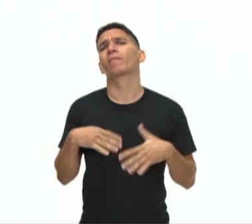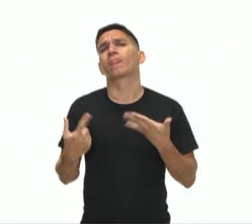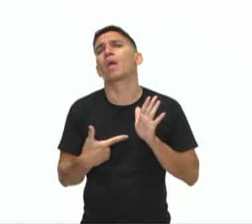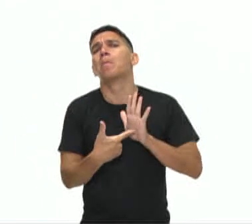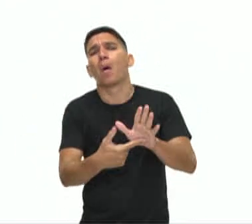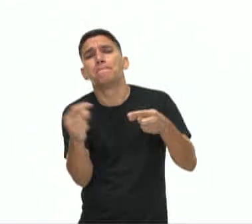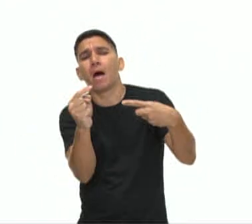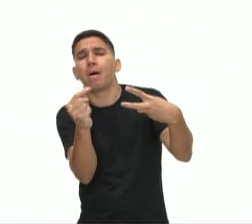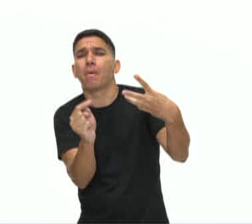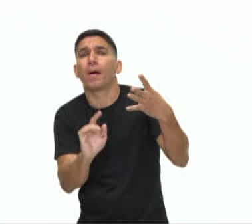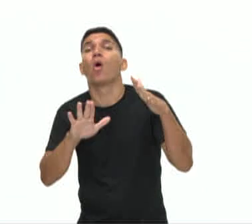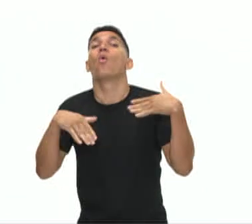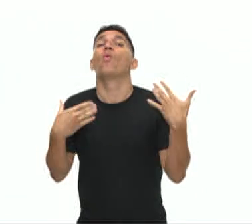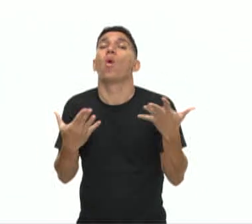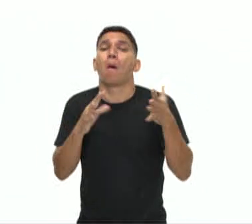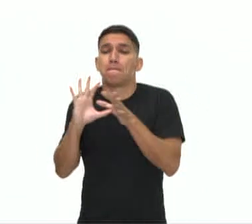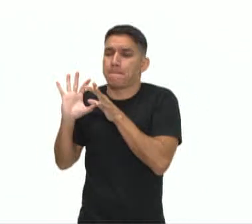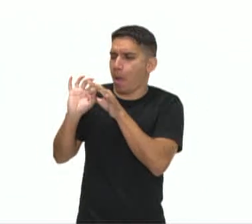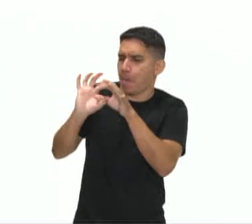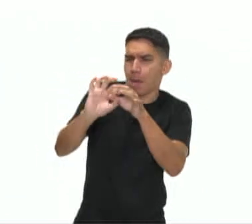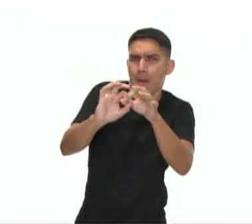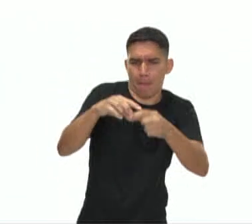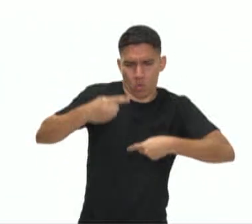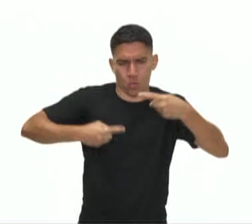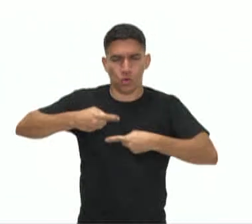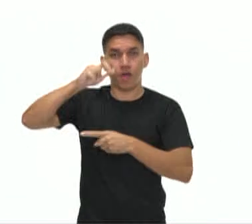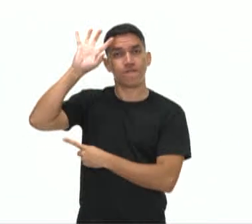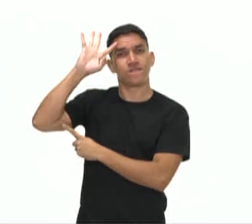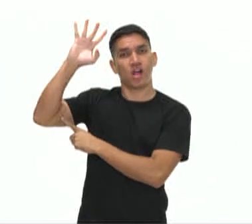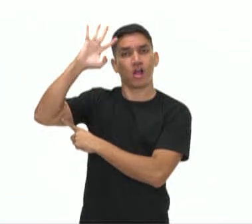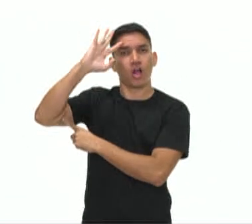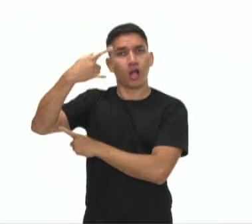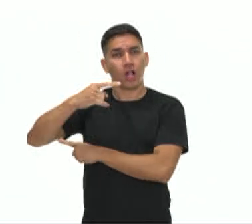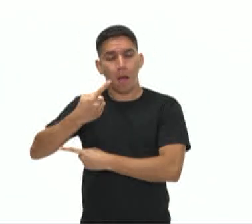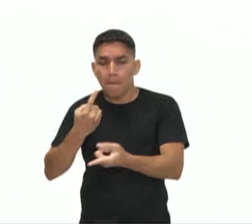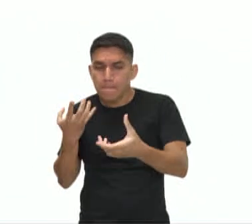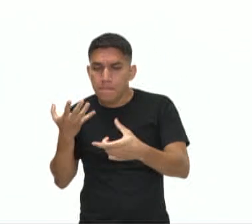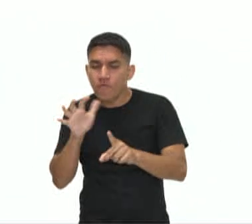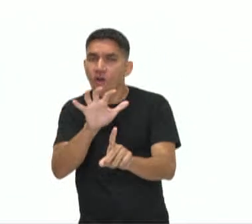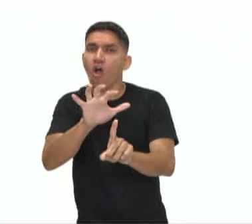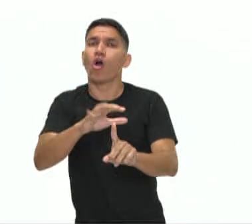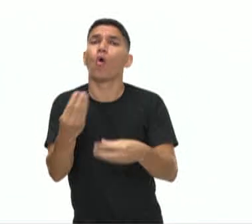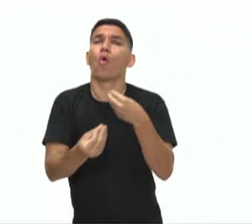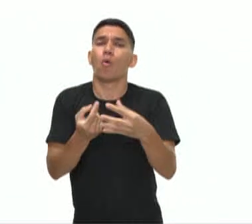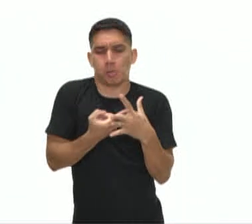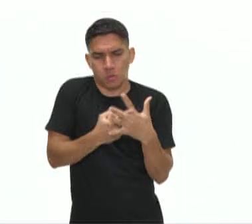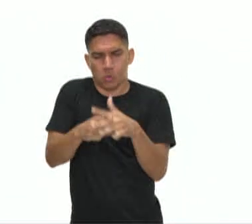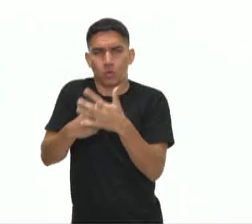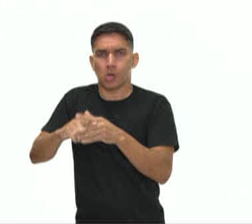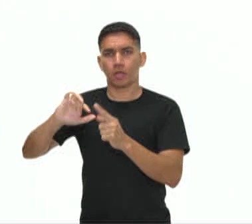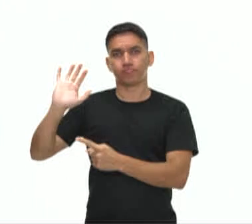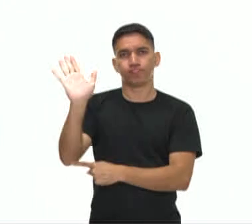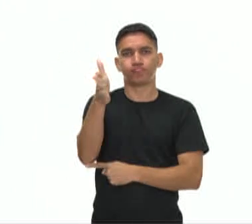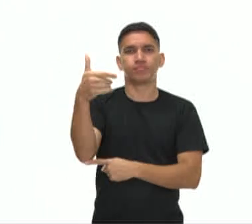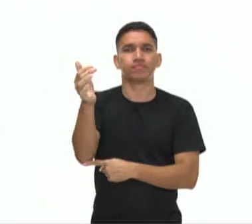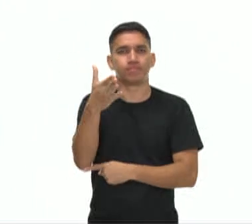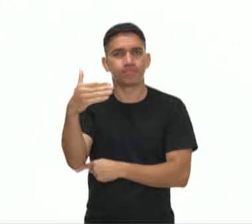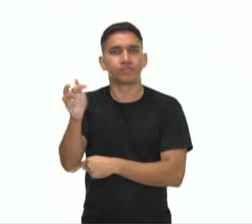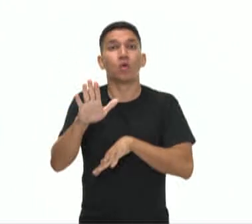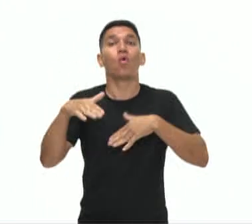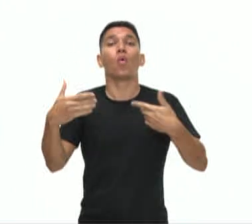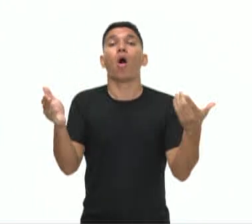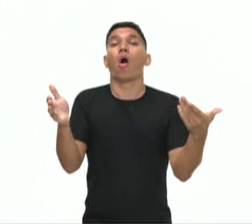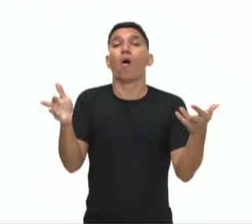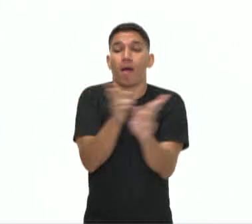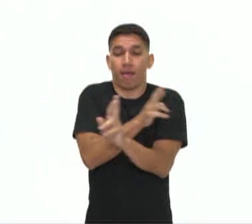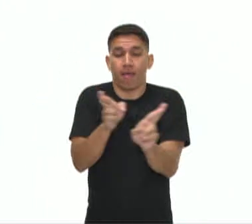Aponte a corrente político-filosófica que interferiu na remodelação da bandeira brasileira e a sua relação